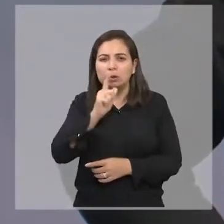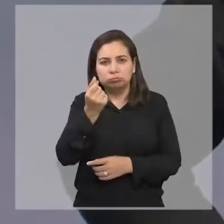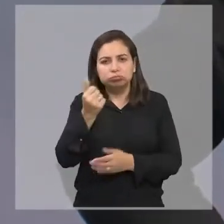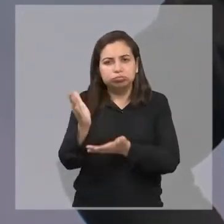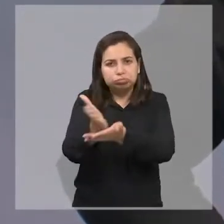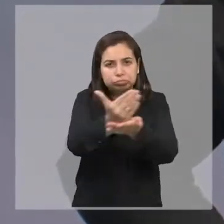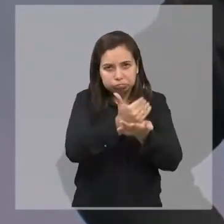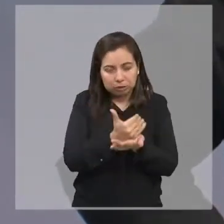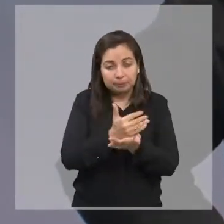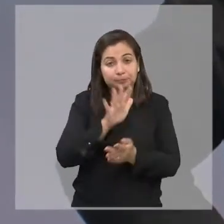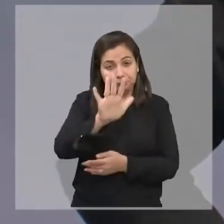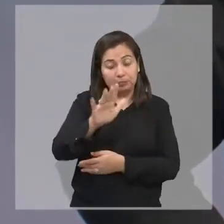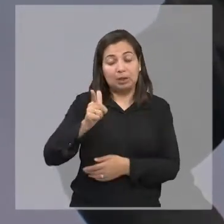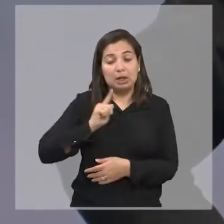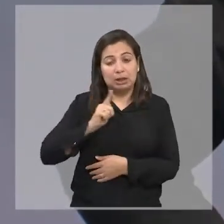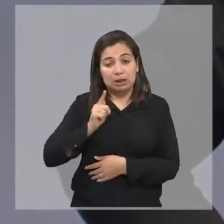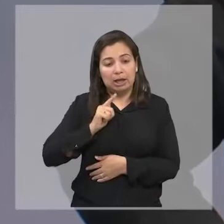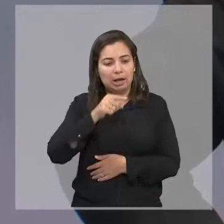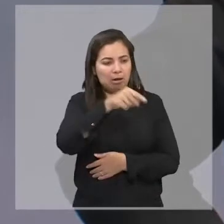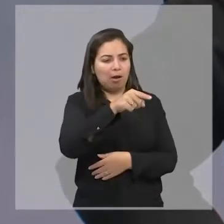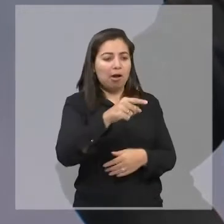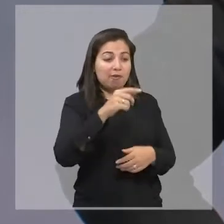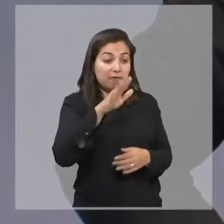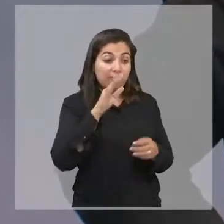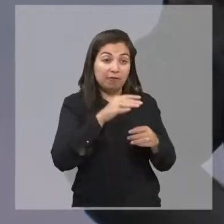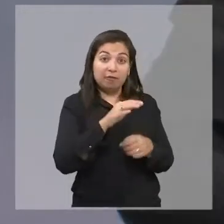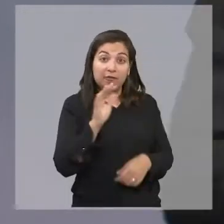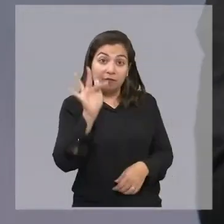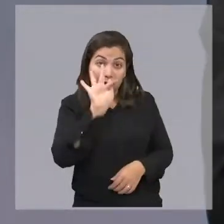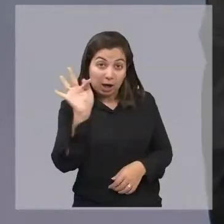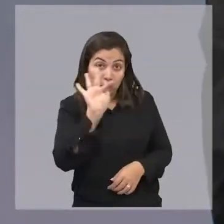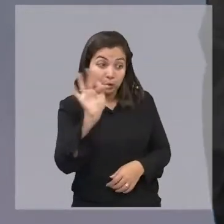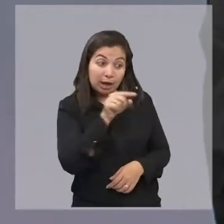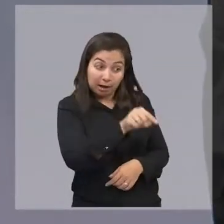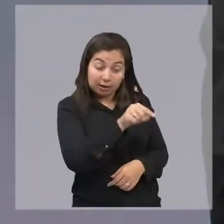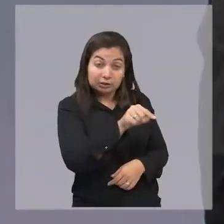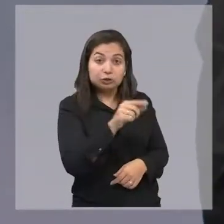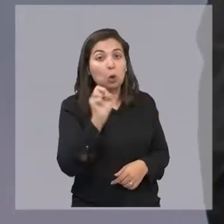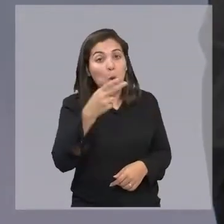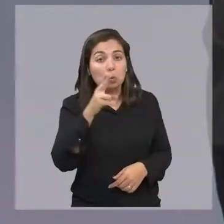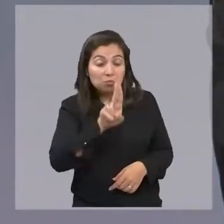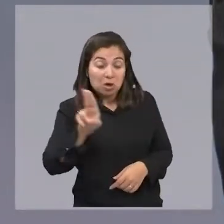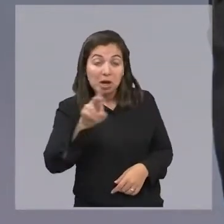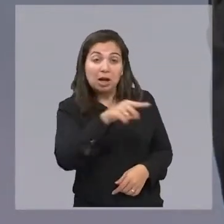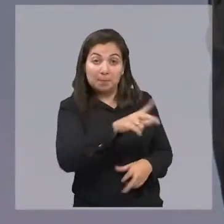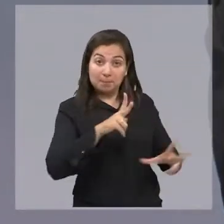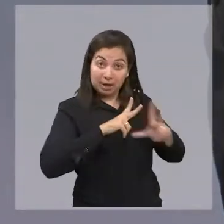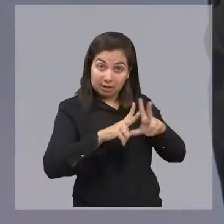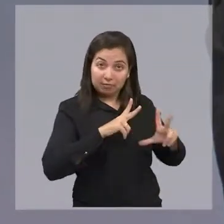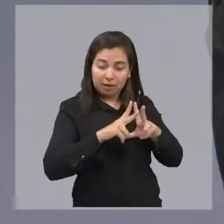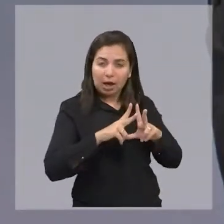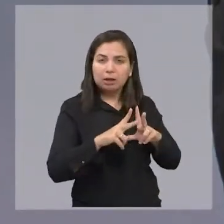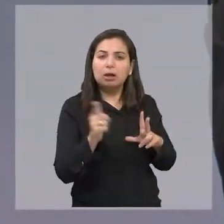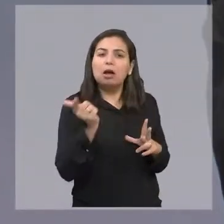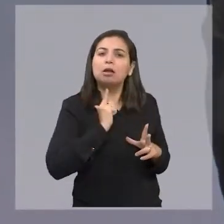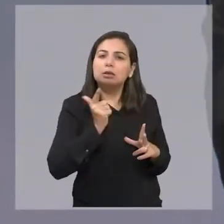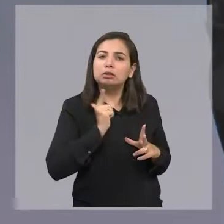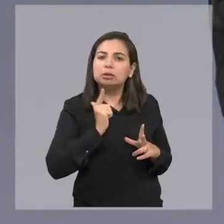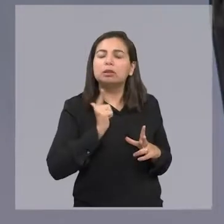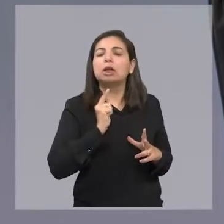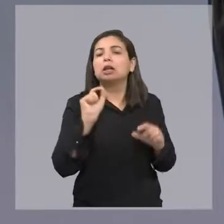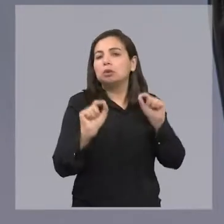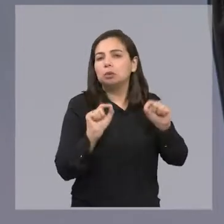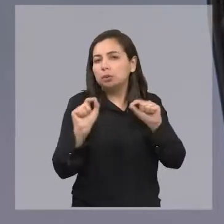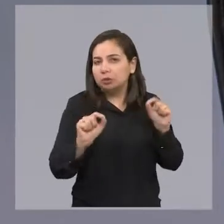financiar numa universidade privada que opera de forma mais leve. O que eu estou querendo dizer com isso? Que